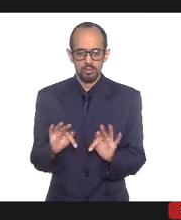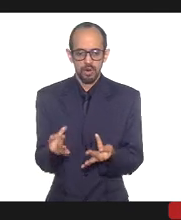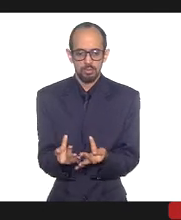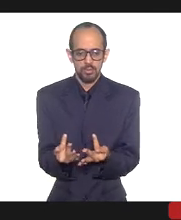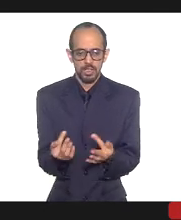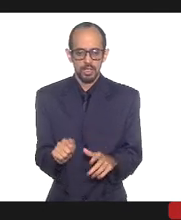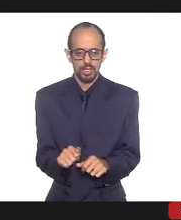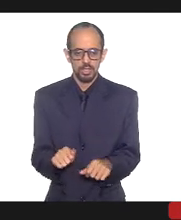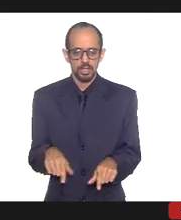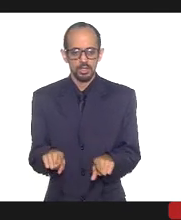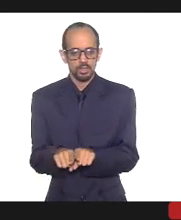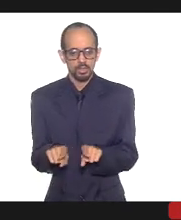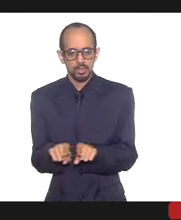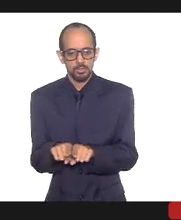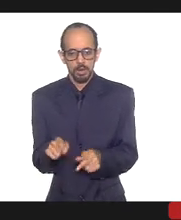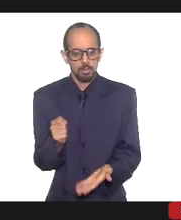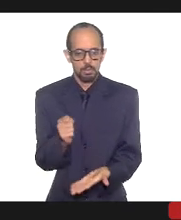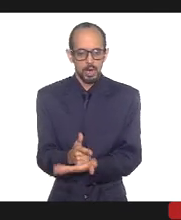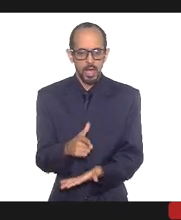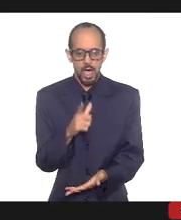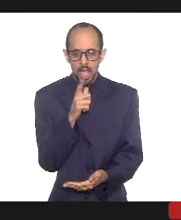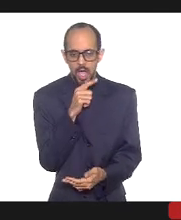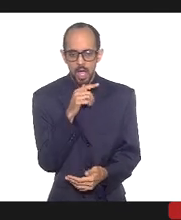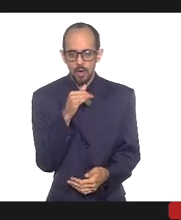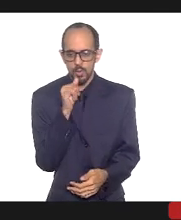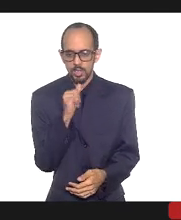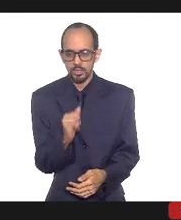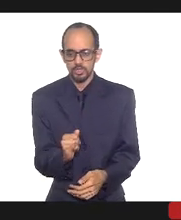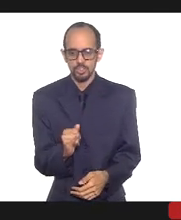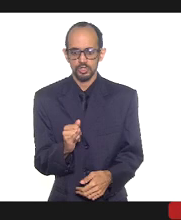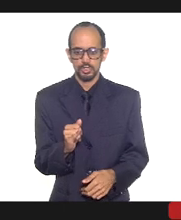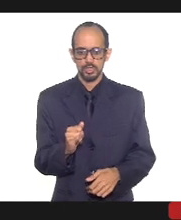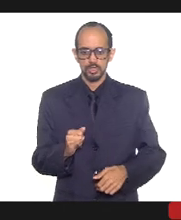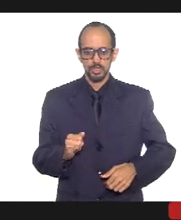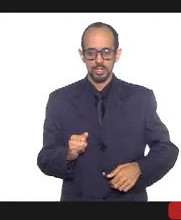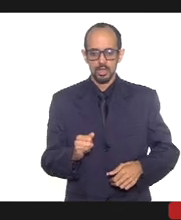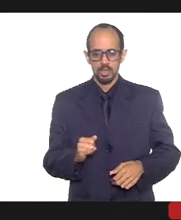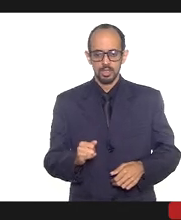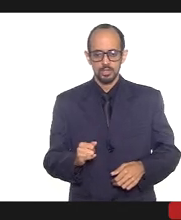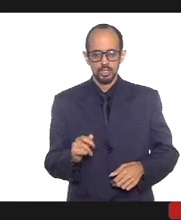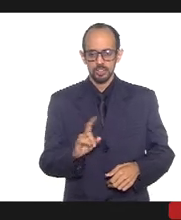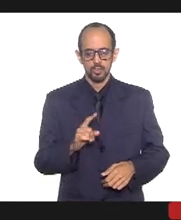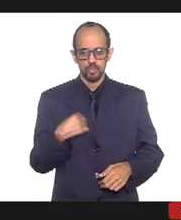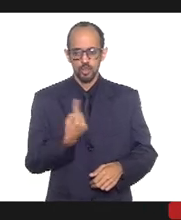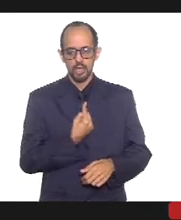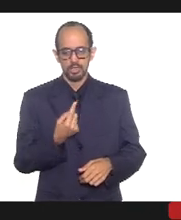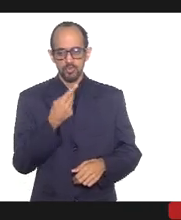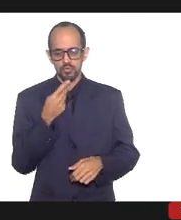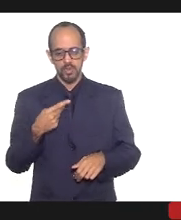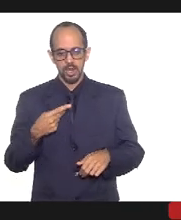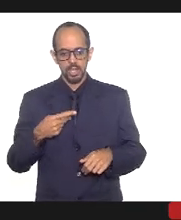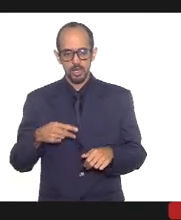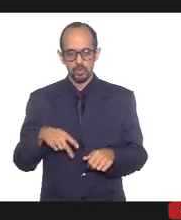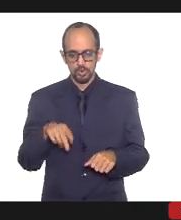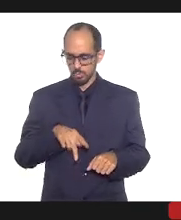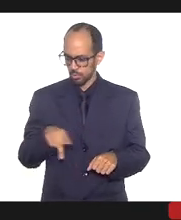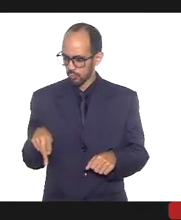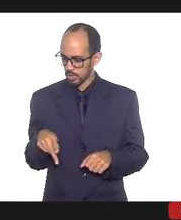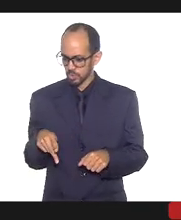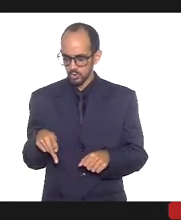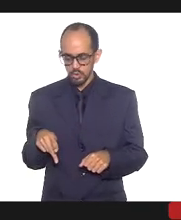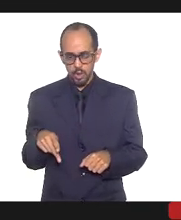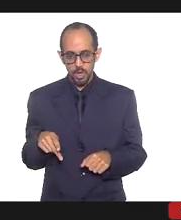a ter dificuldade de pagar água, luz, ou seja, não estamos falando de uma circunstância que o professor